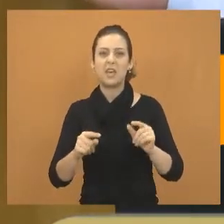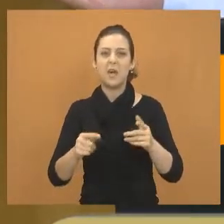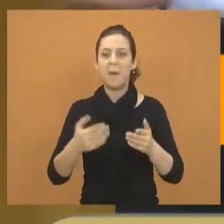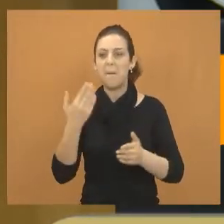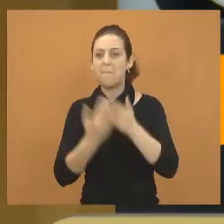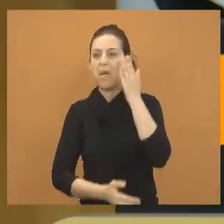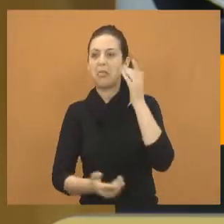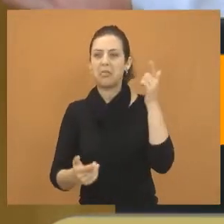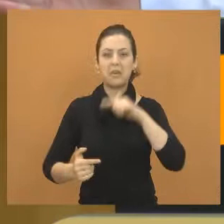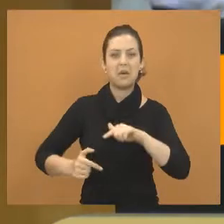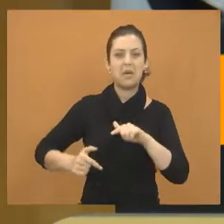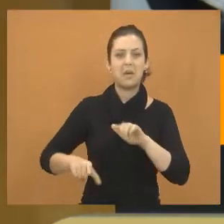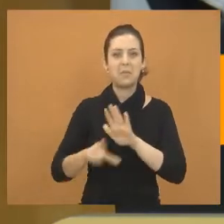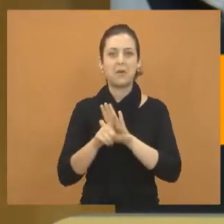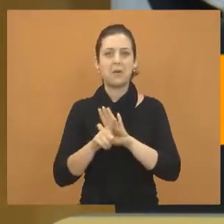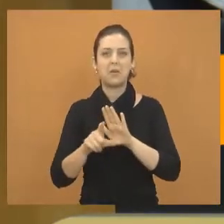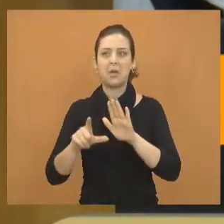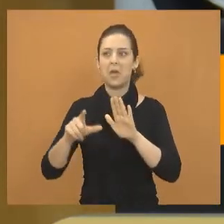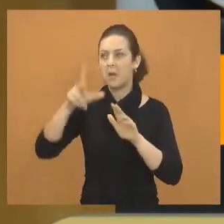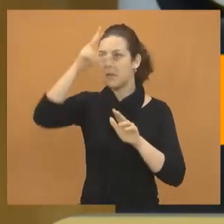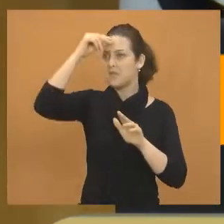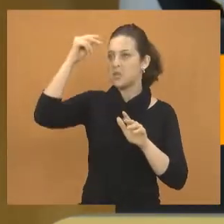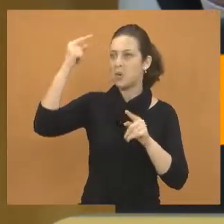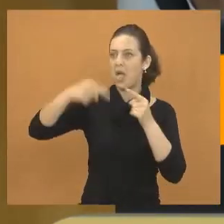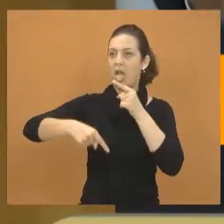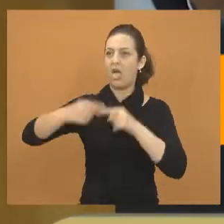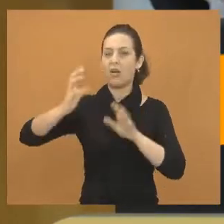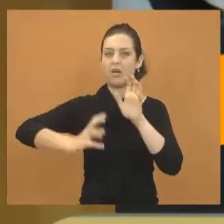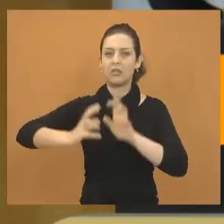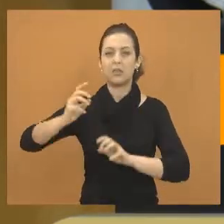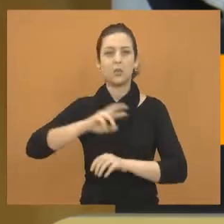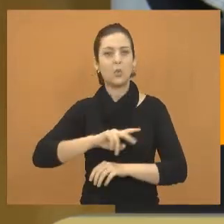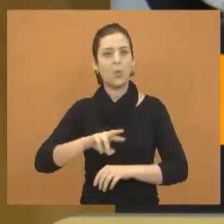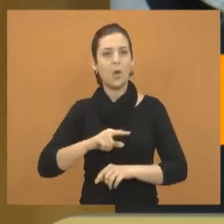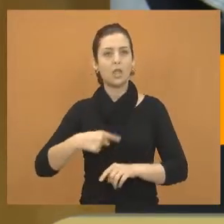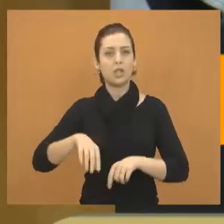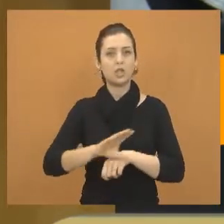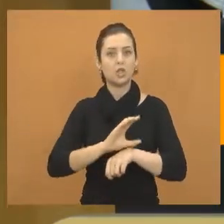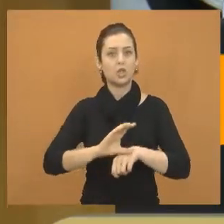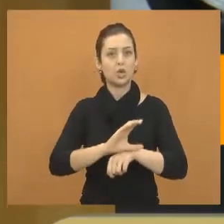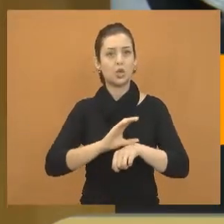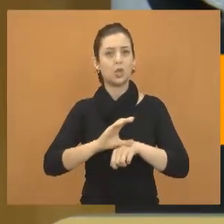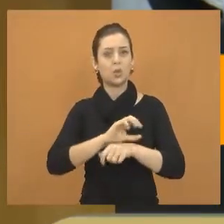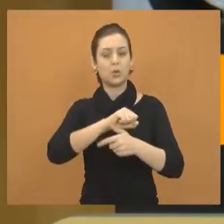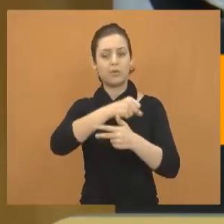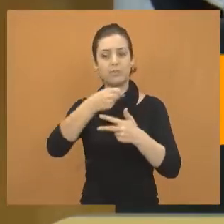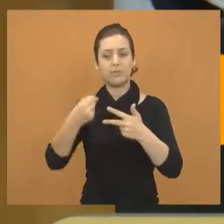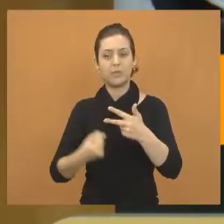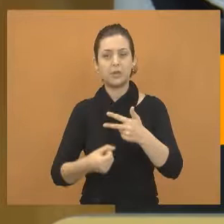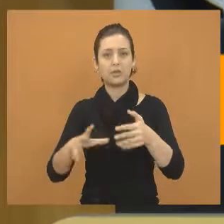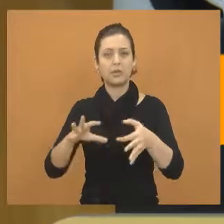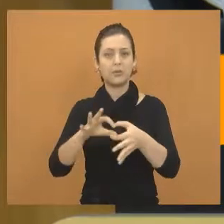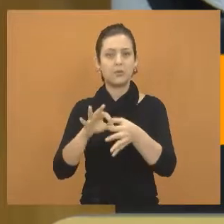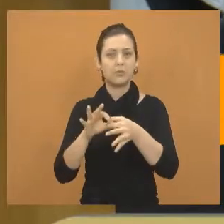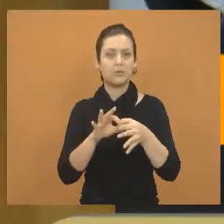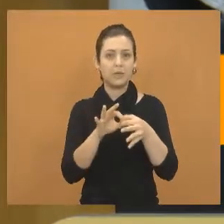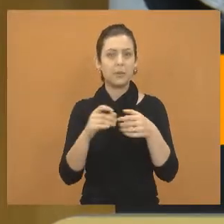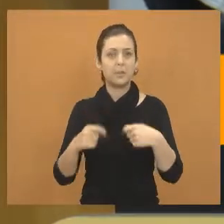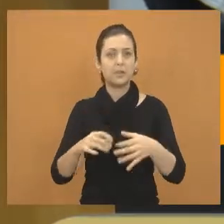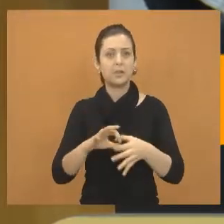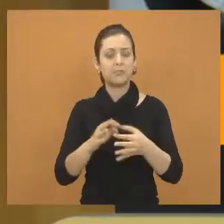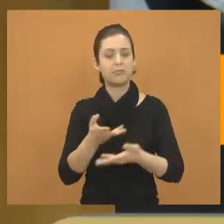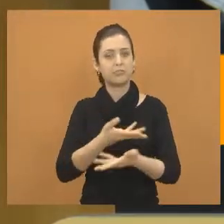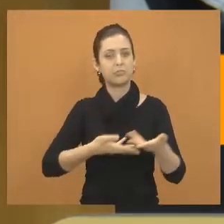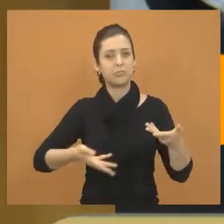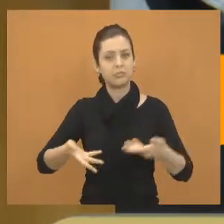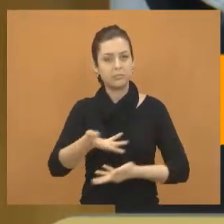ganha entre poder legislativo e executivo, até porque a nossa Constituição fala que os poderes, no seu artigo 1º, devem ser harmônicos